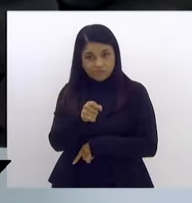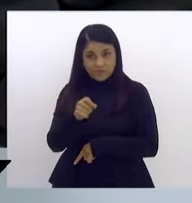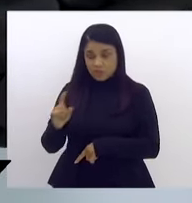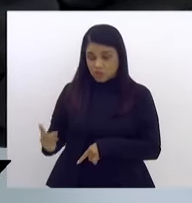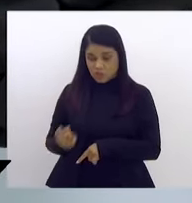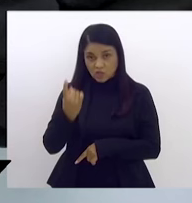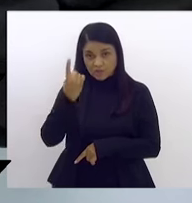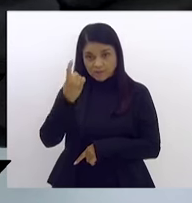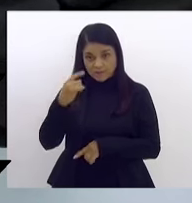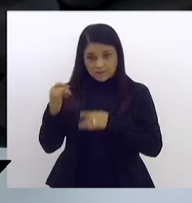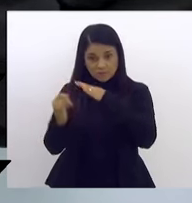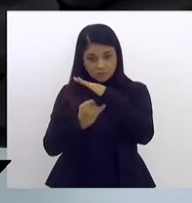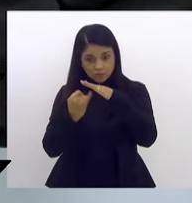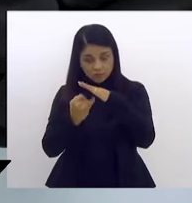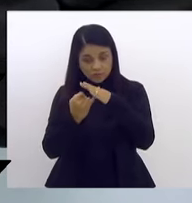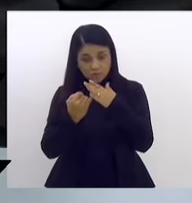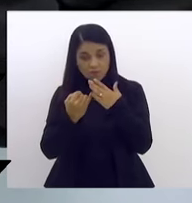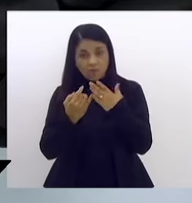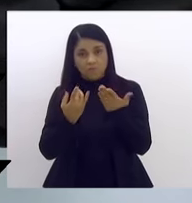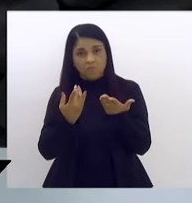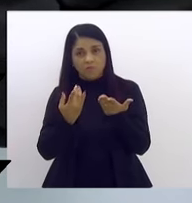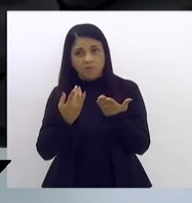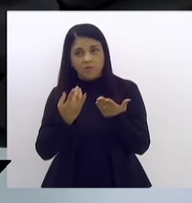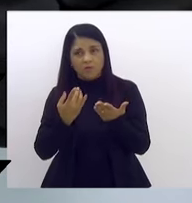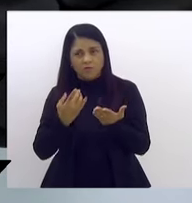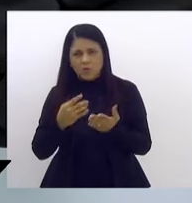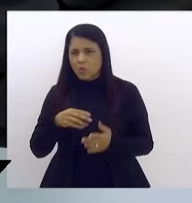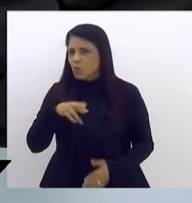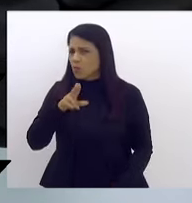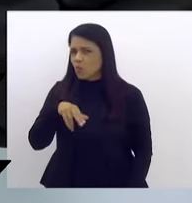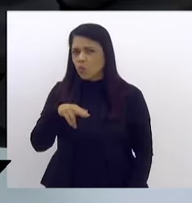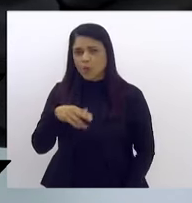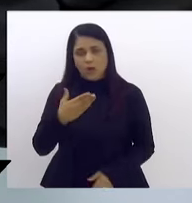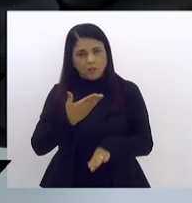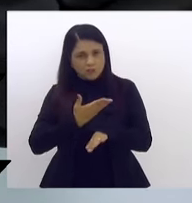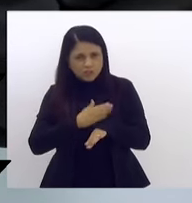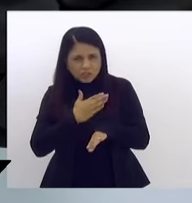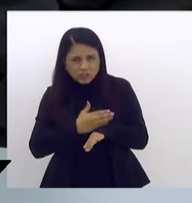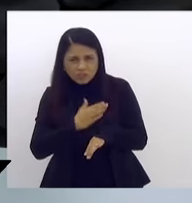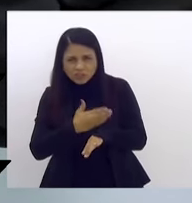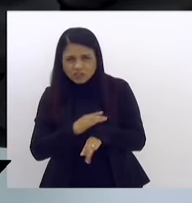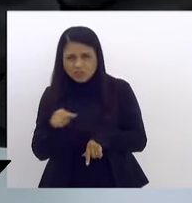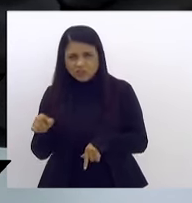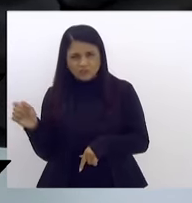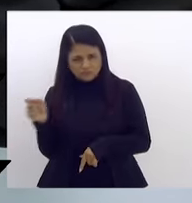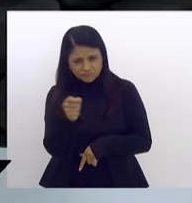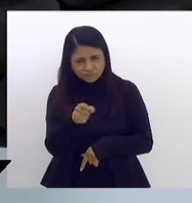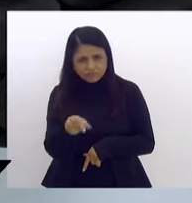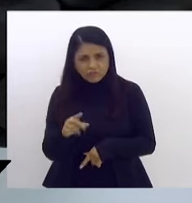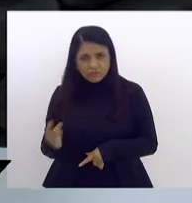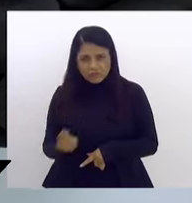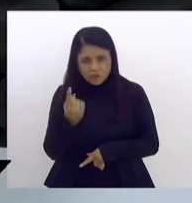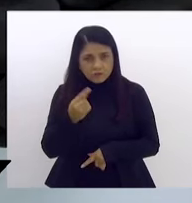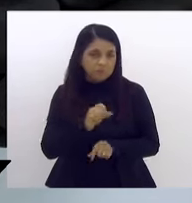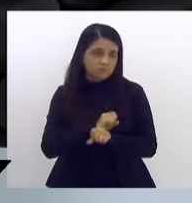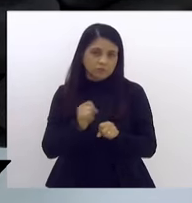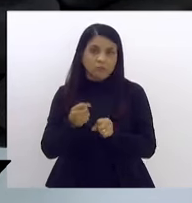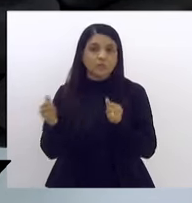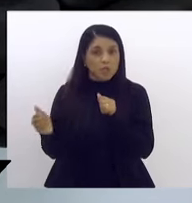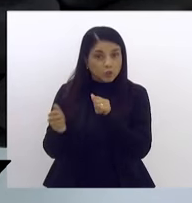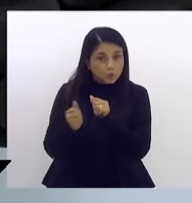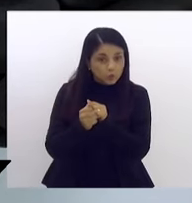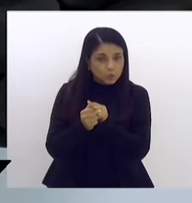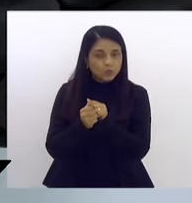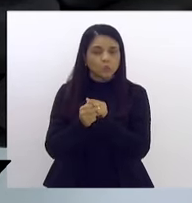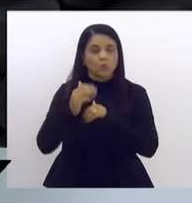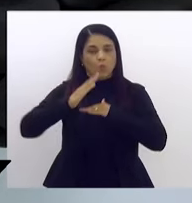determinada instituição verificando isso O estagiário nunca pode estar sozinho né tem que estar sempre acompanhado seus diário né então isso também é um ponto